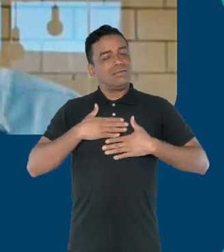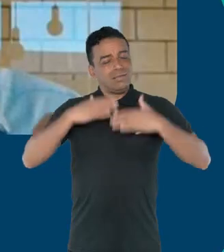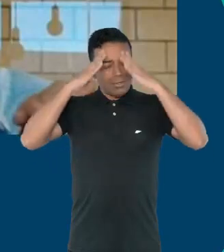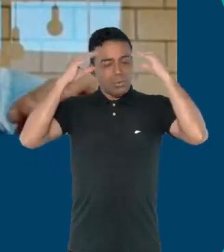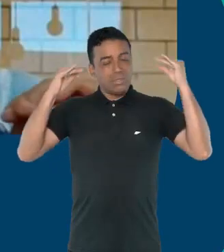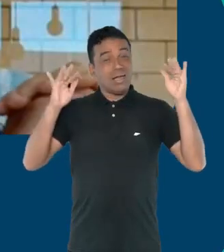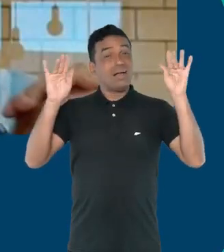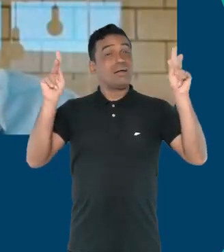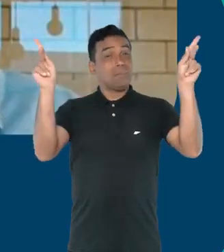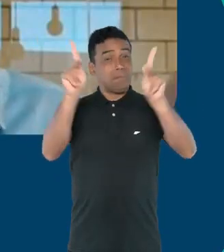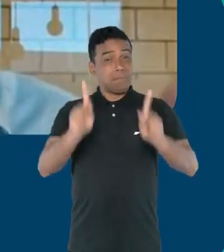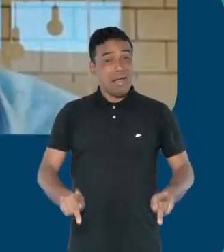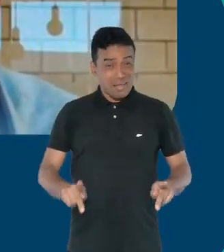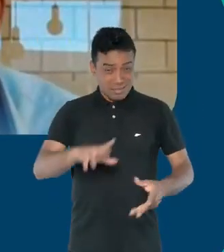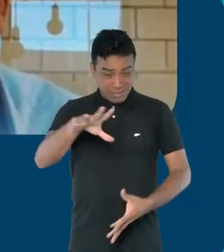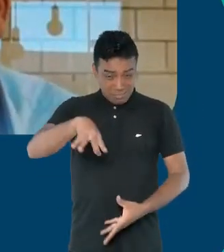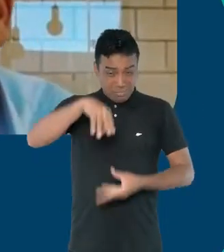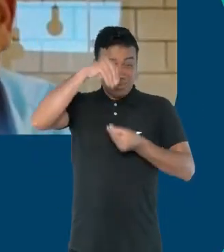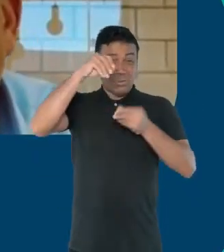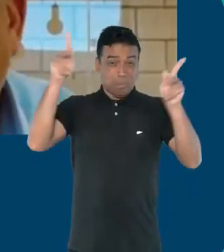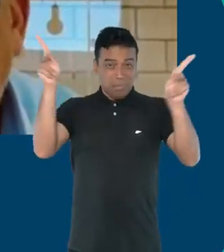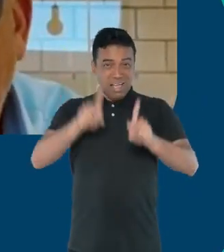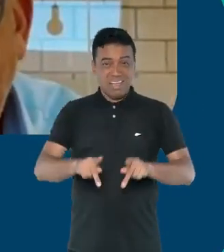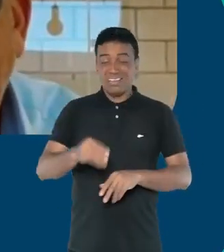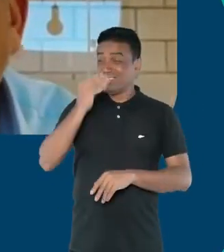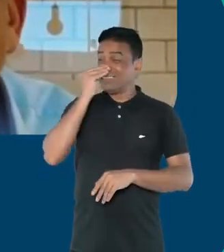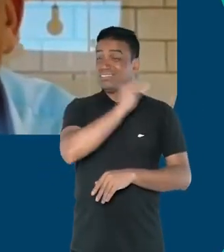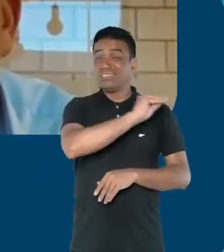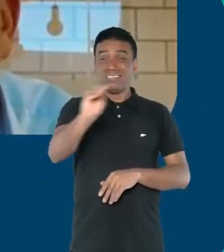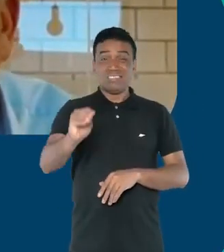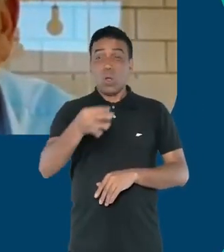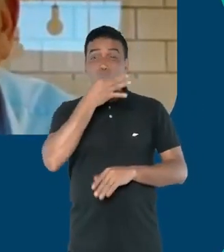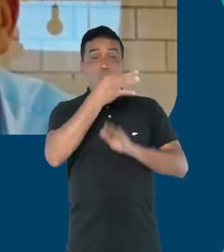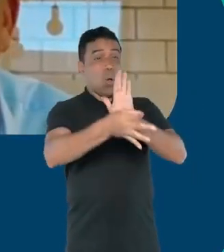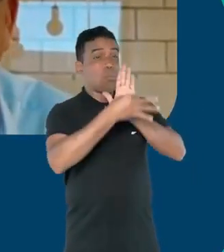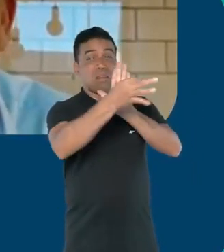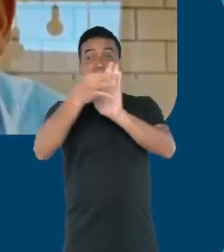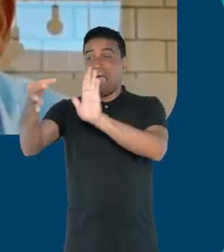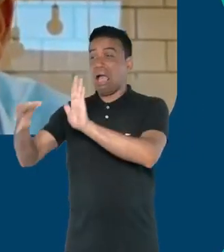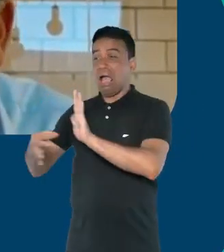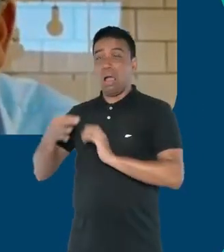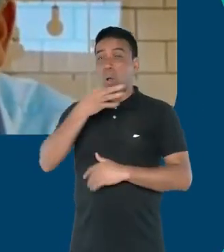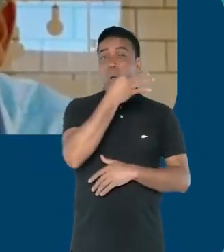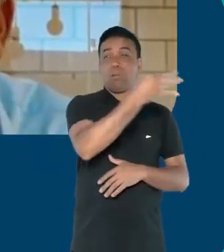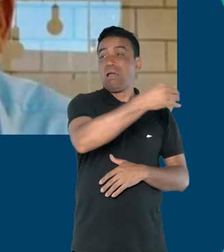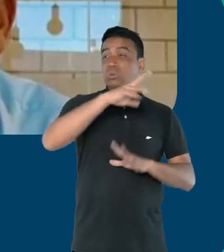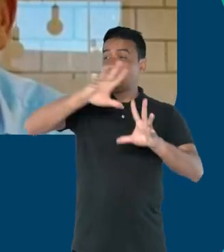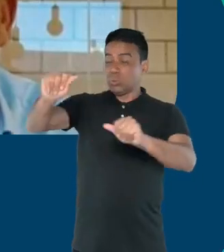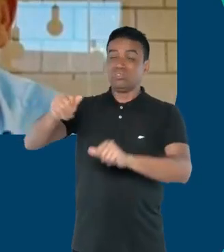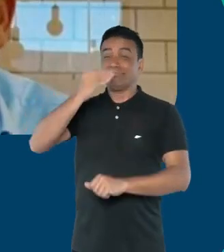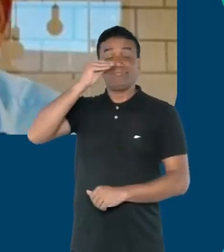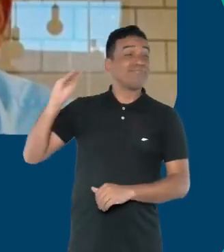espírito, né, não se importe mais com o que os outros pensem sobre você, estamos quites.